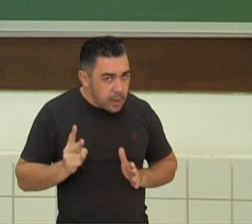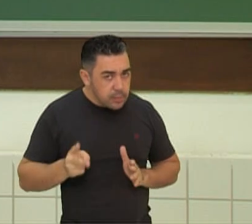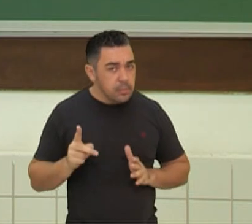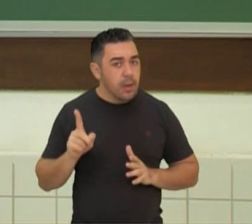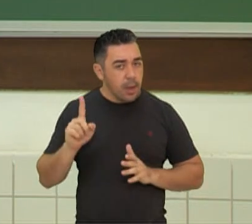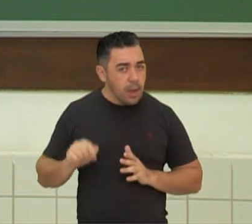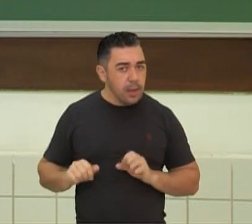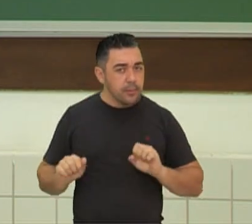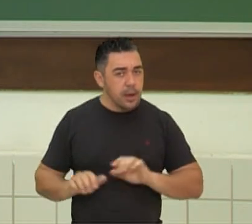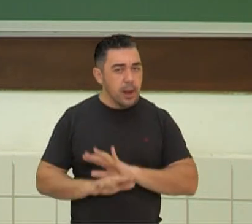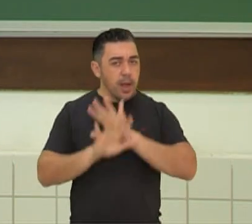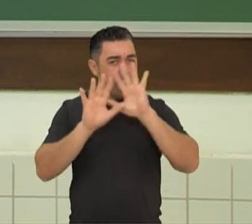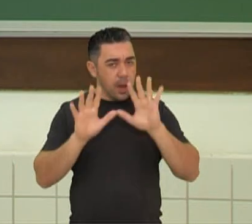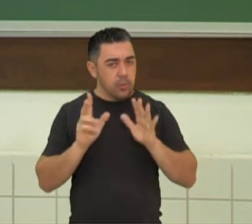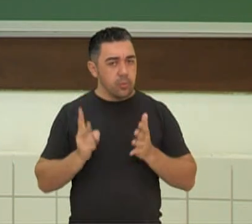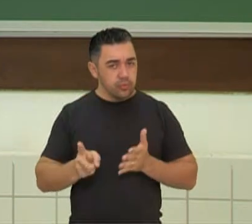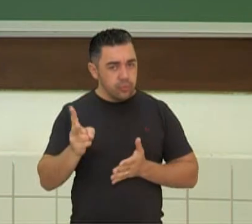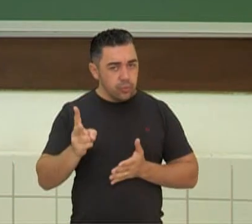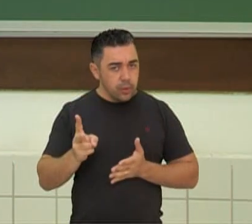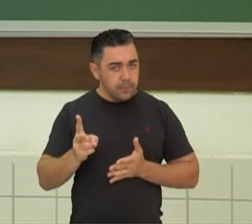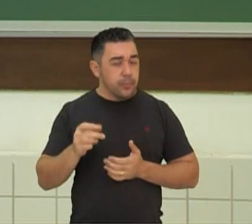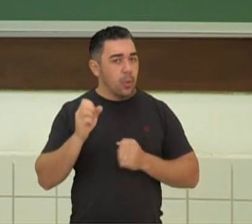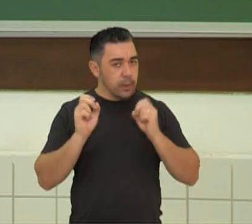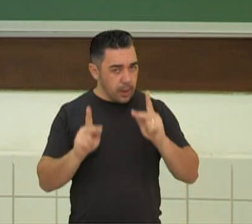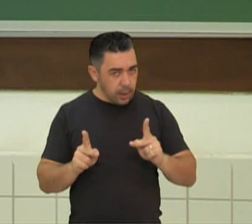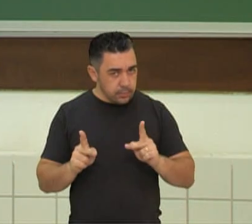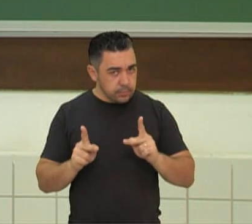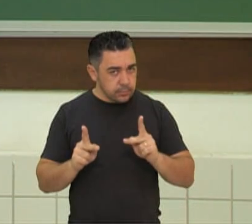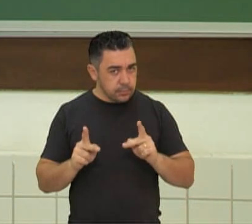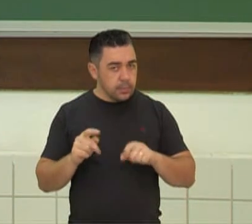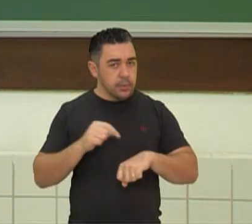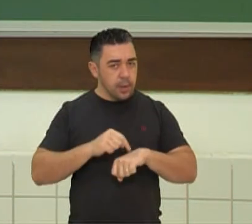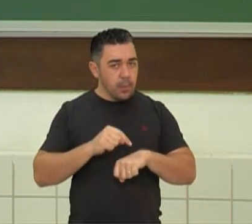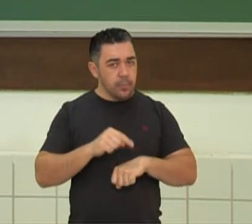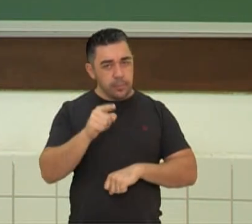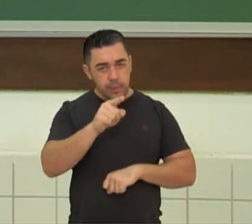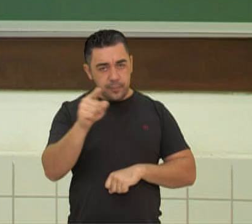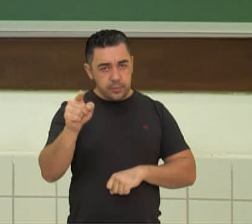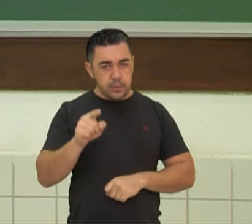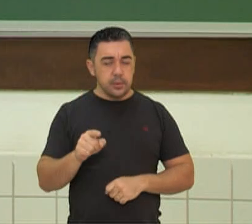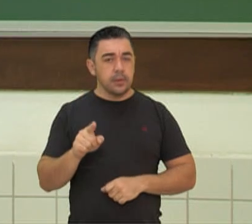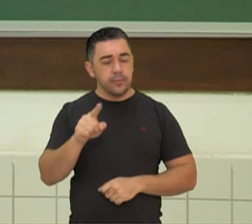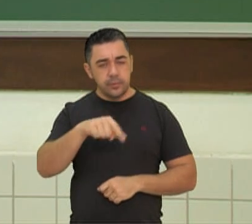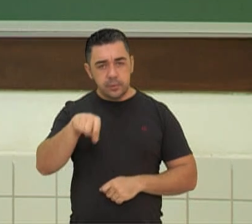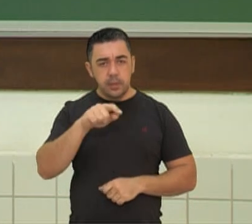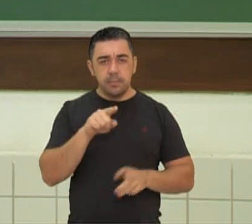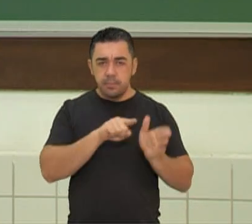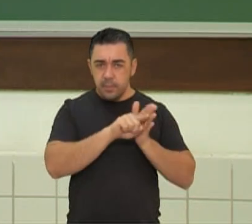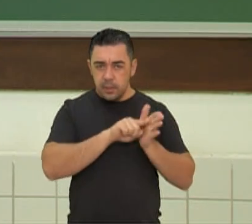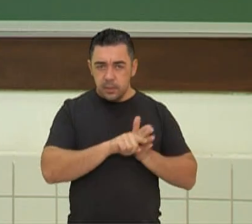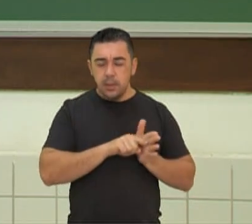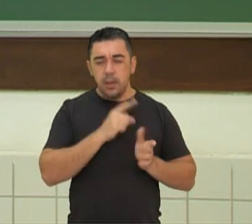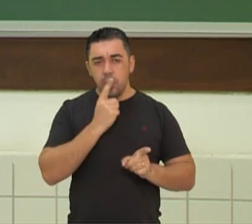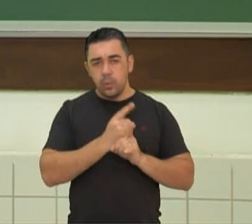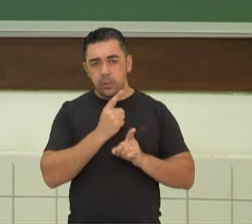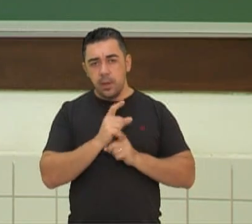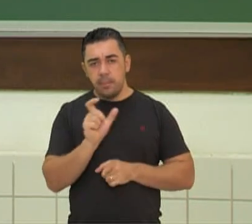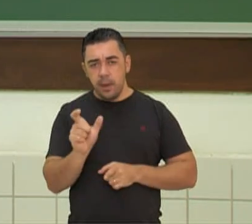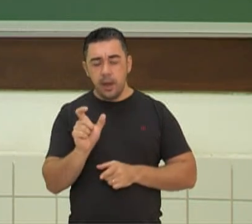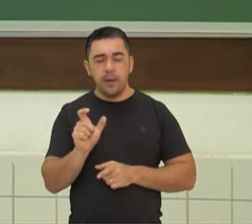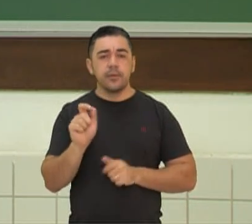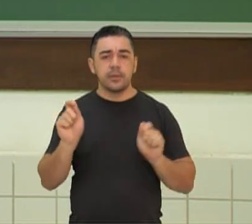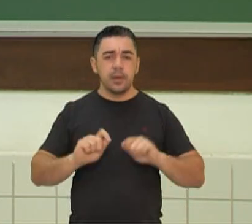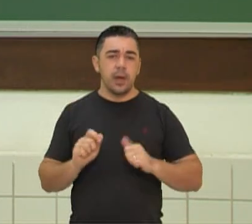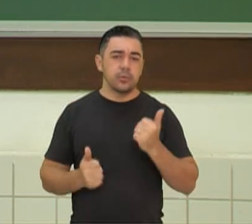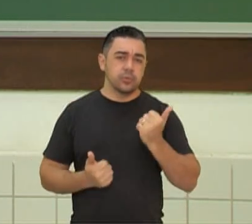fique exatamente a mesma coisa, tá bom? Vou passar um tempinho para que vocês possam fazer a releitura,